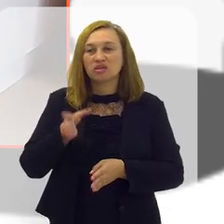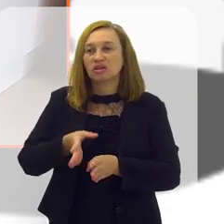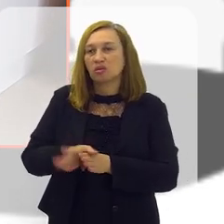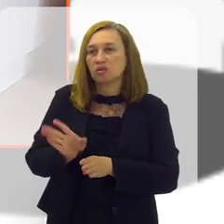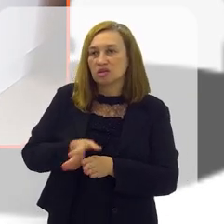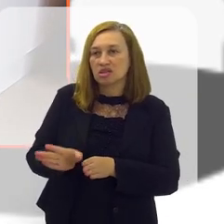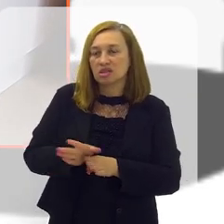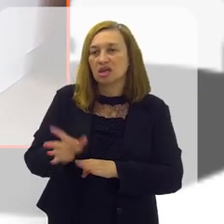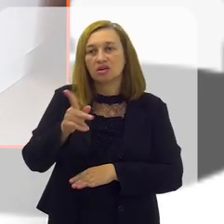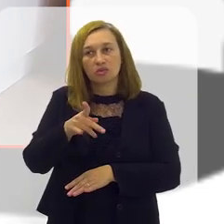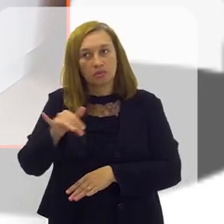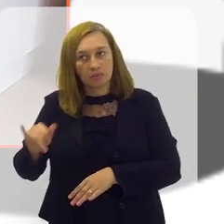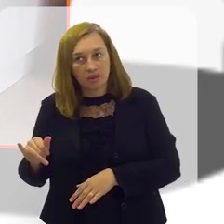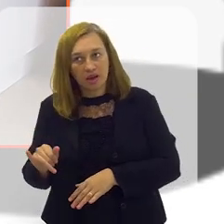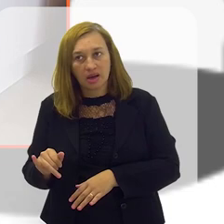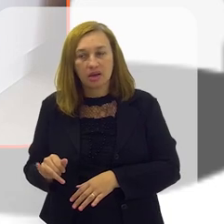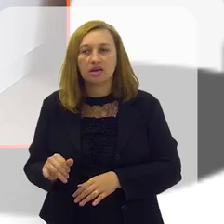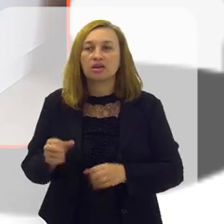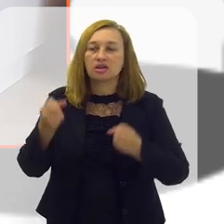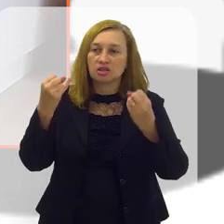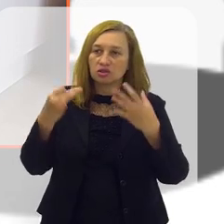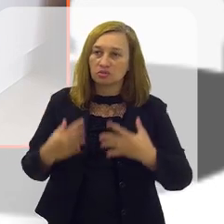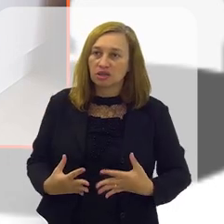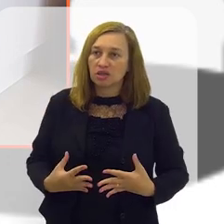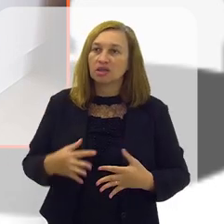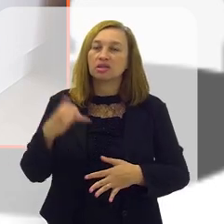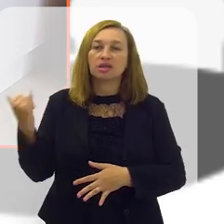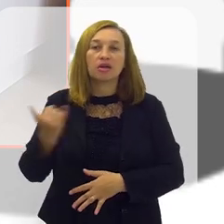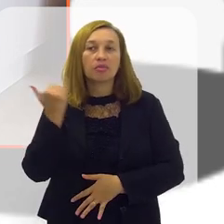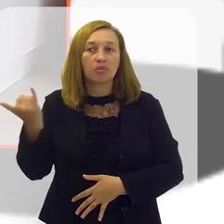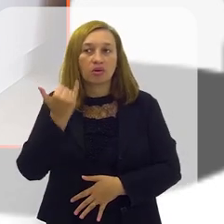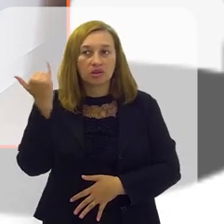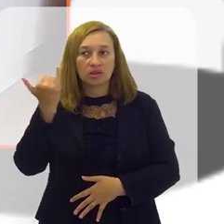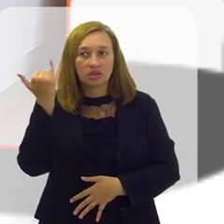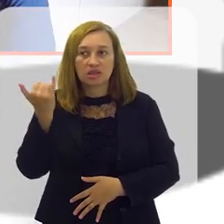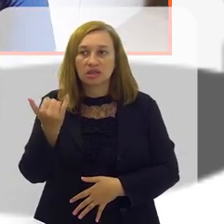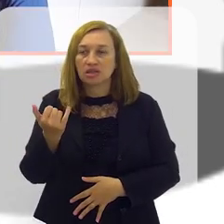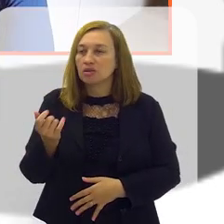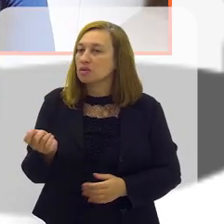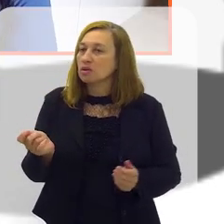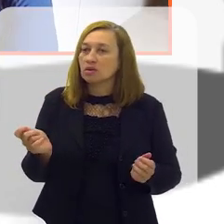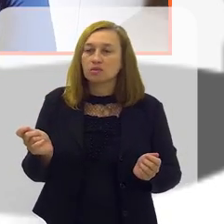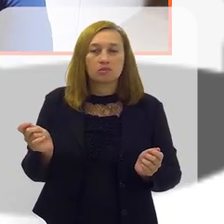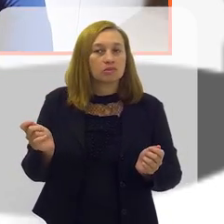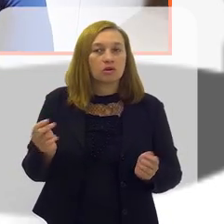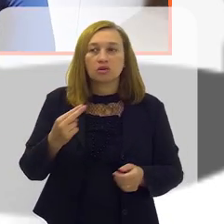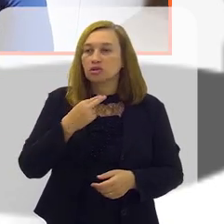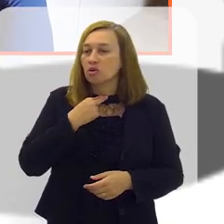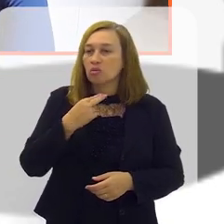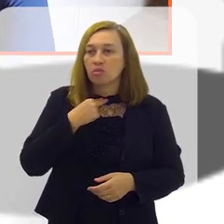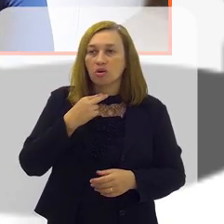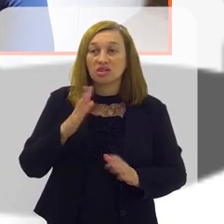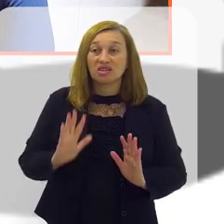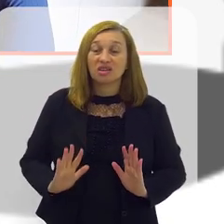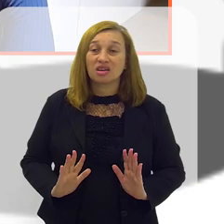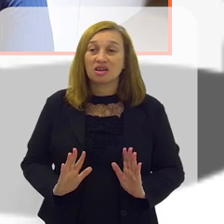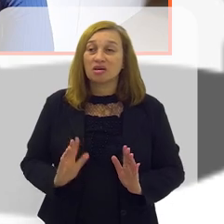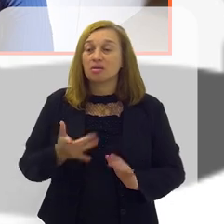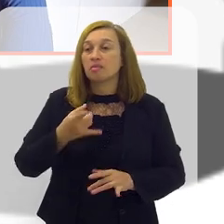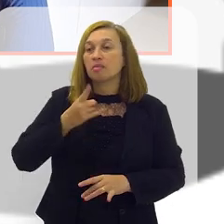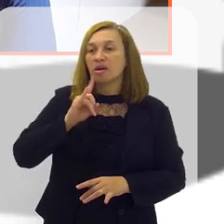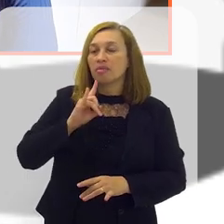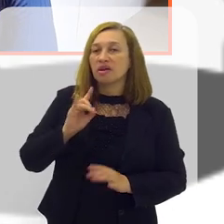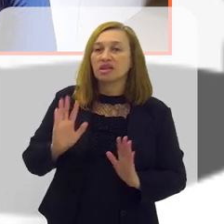acho que orientação dos pais, esclarecimento para esses pais sobre a importância de que não dá para ter bebida na festinha de